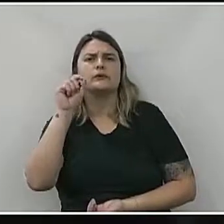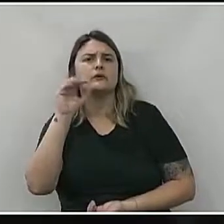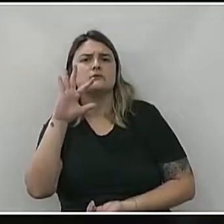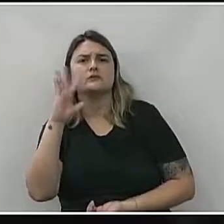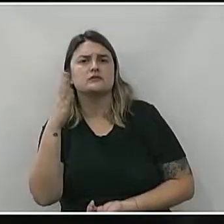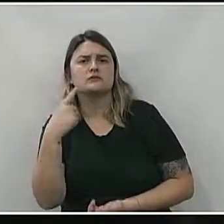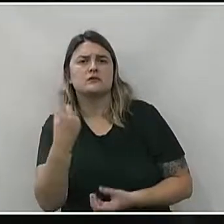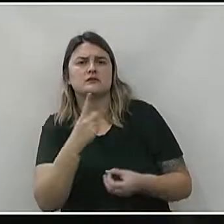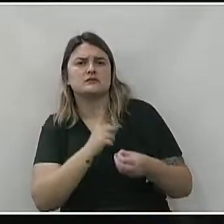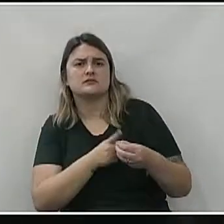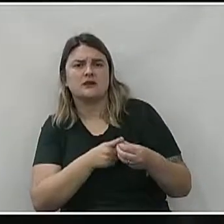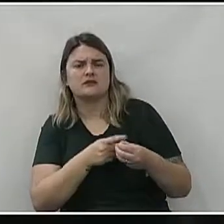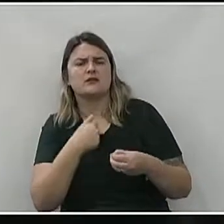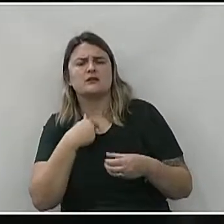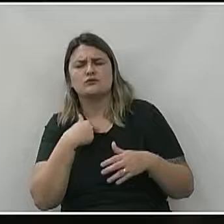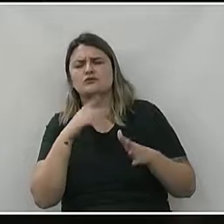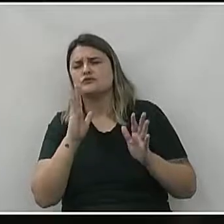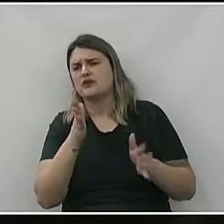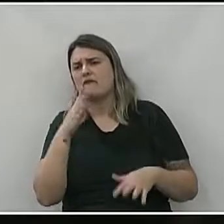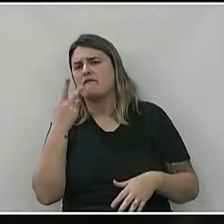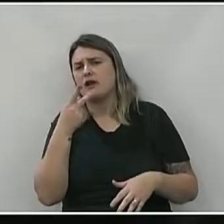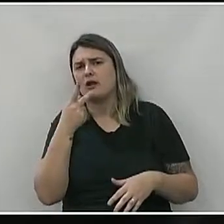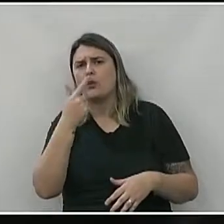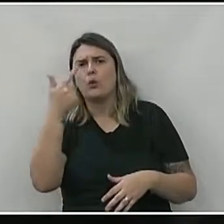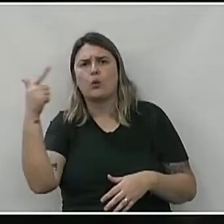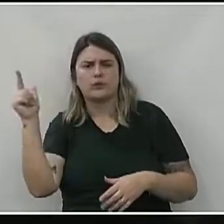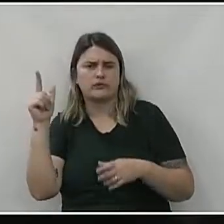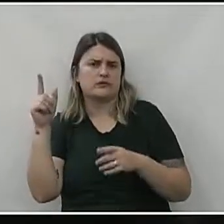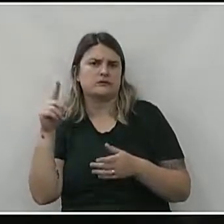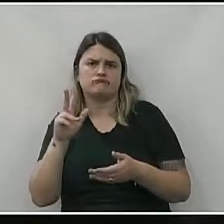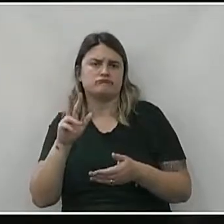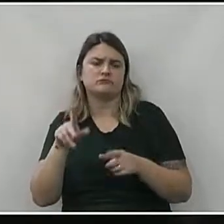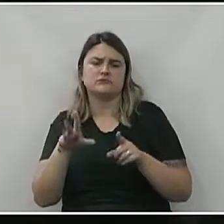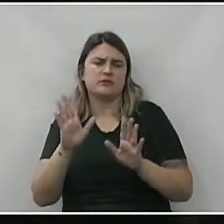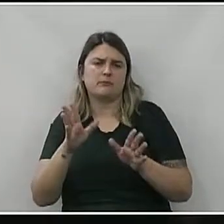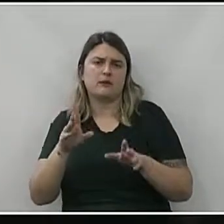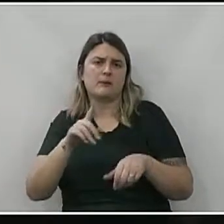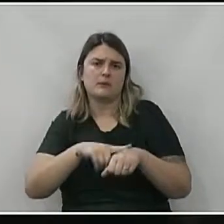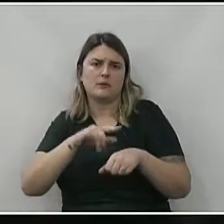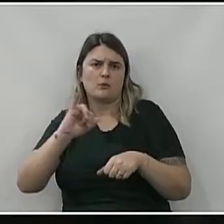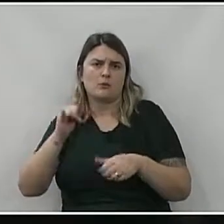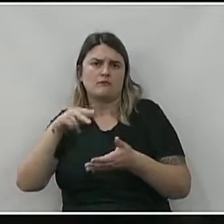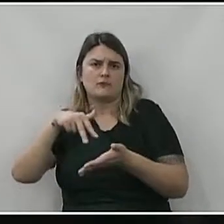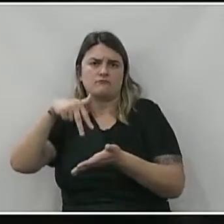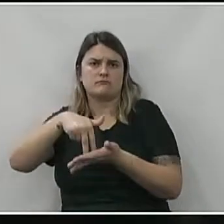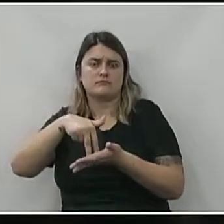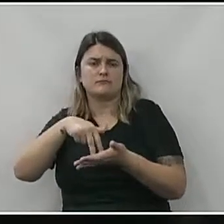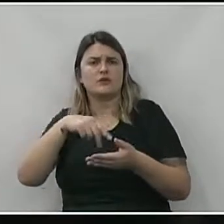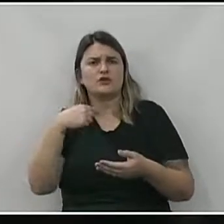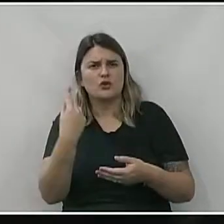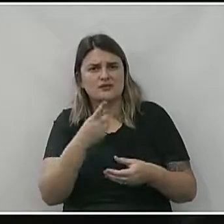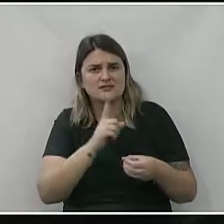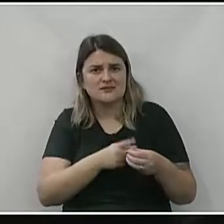nosso município é o seguinte, já falei isso em outra vez, inclusive na tribuna da Câmara. União da Vitória tem 2 máquinas